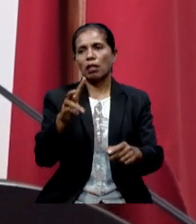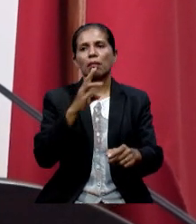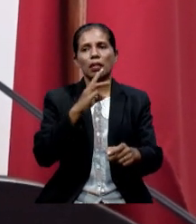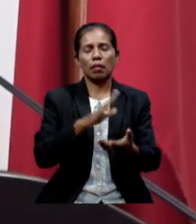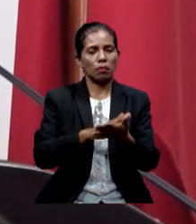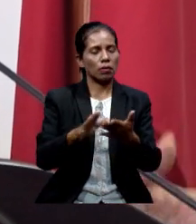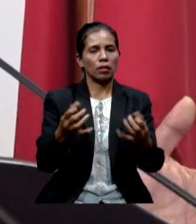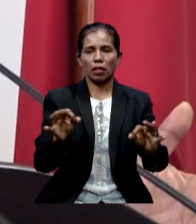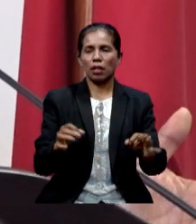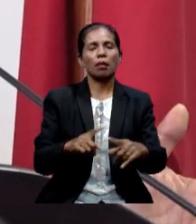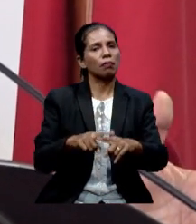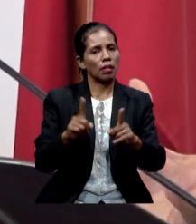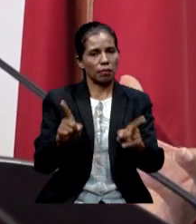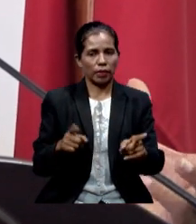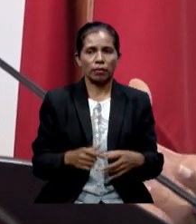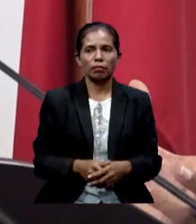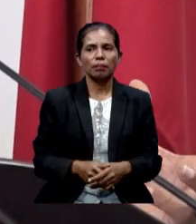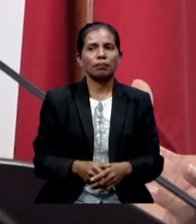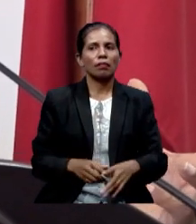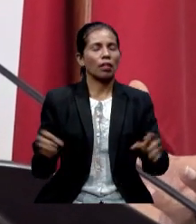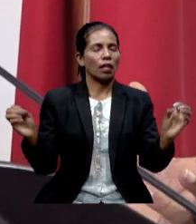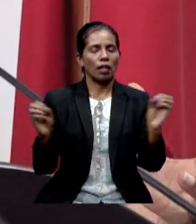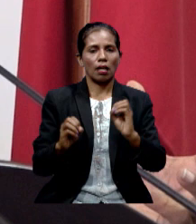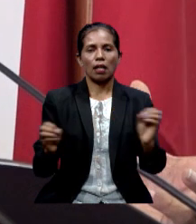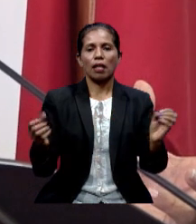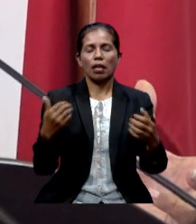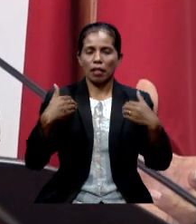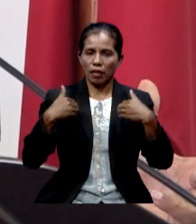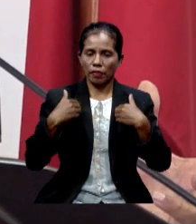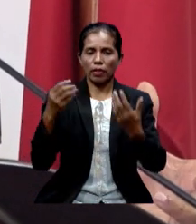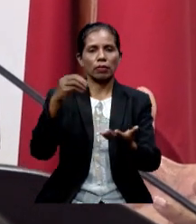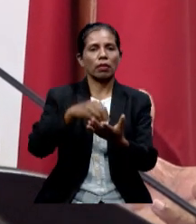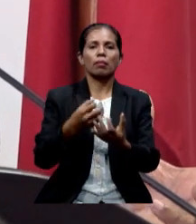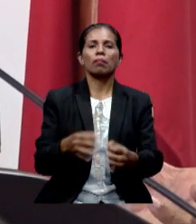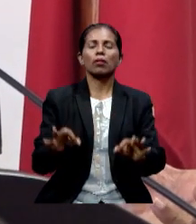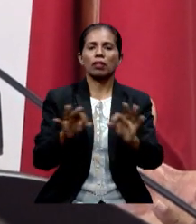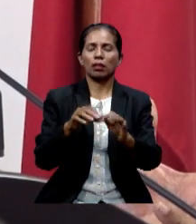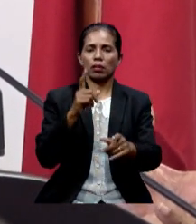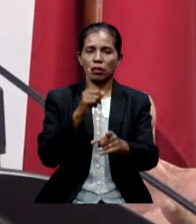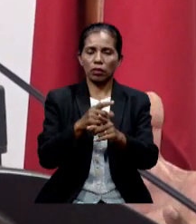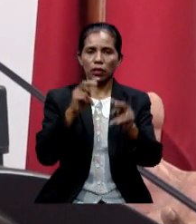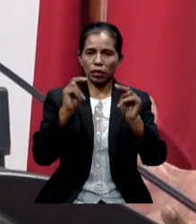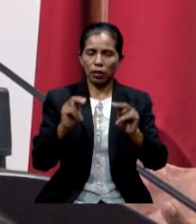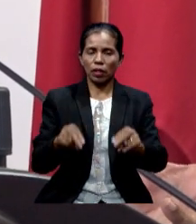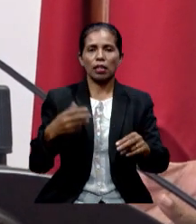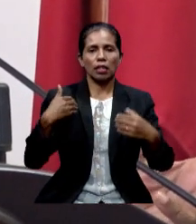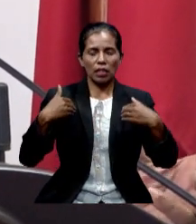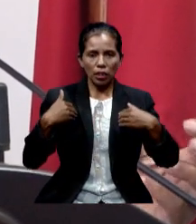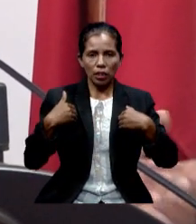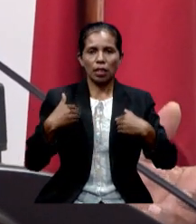ela mas ver nem lá ia molécula nem ver que importante teves nem maca tem que ia molécula nem